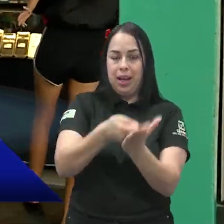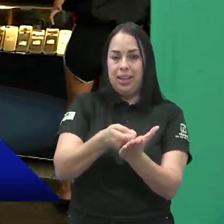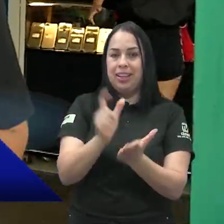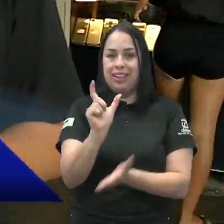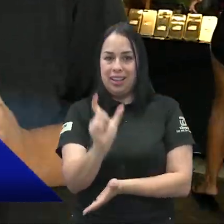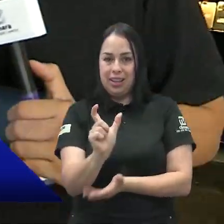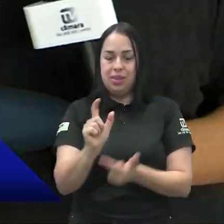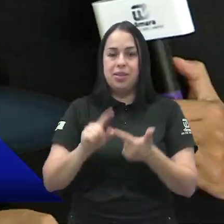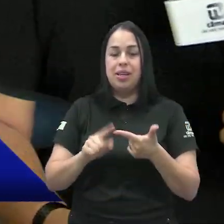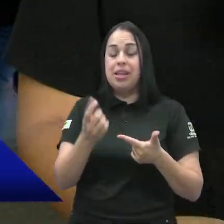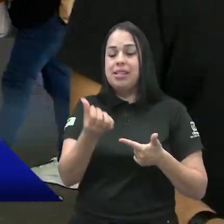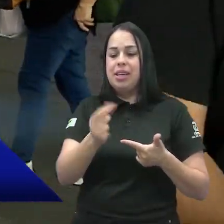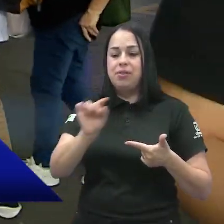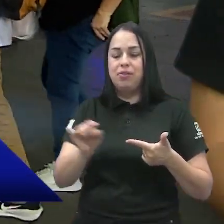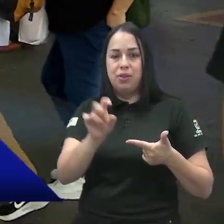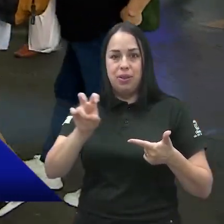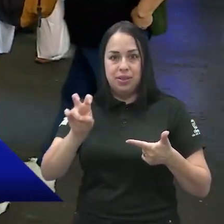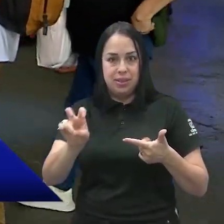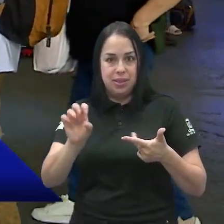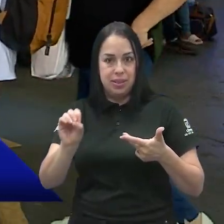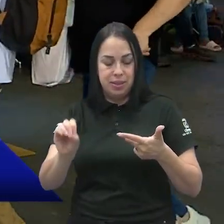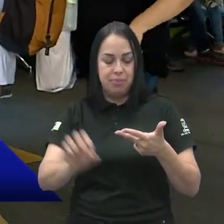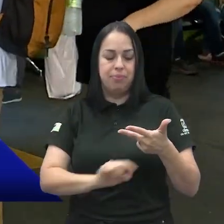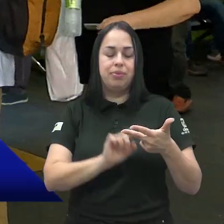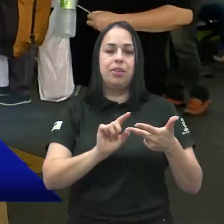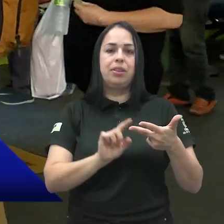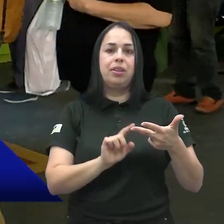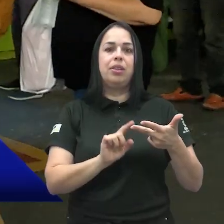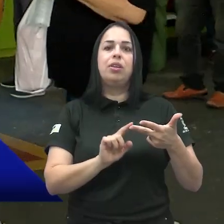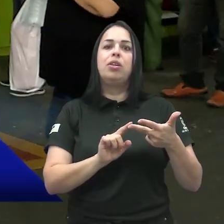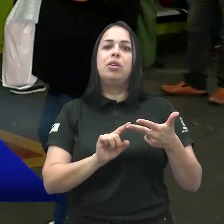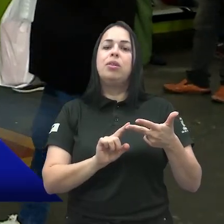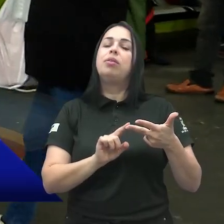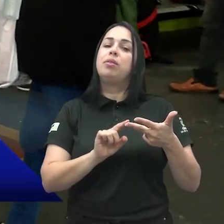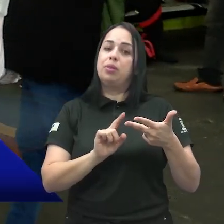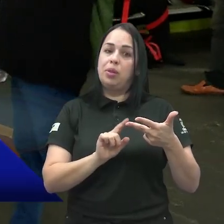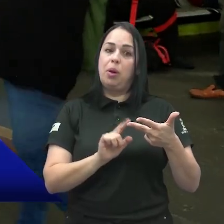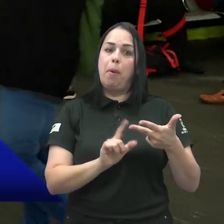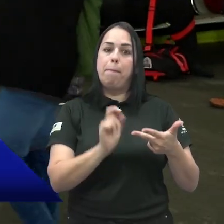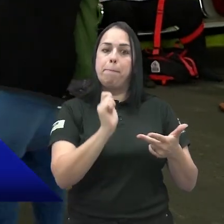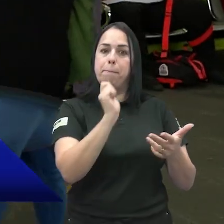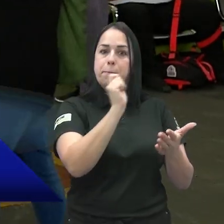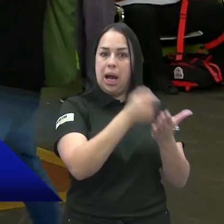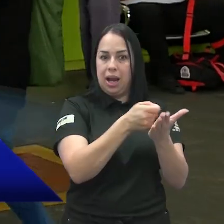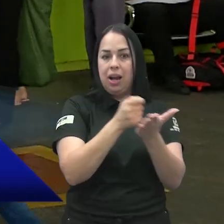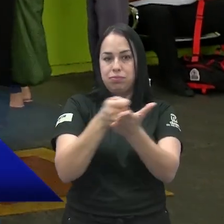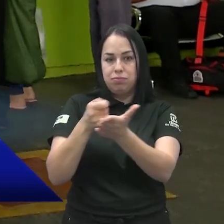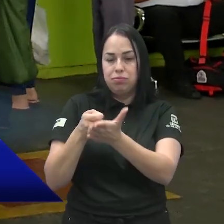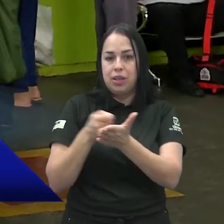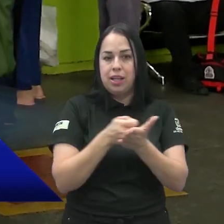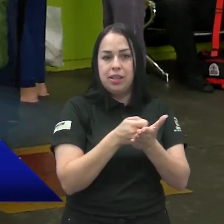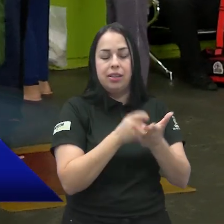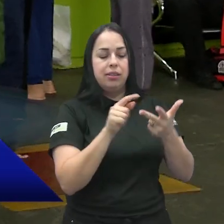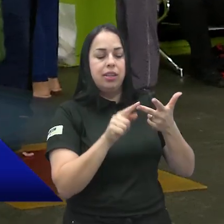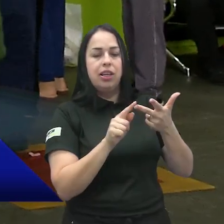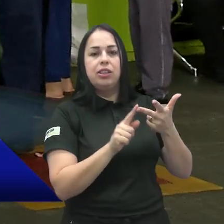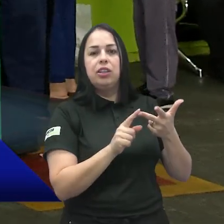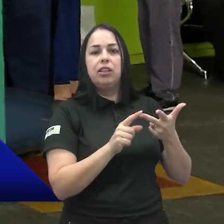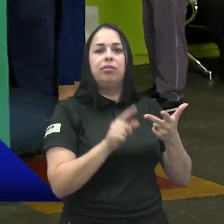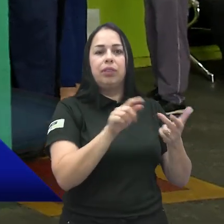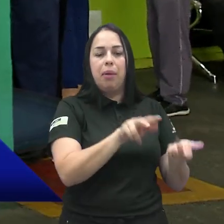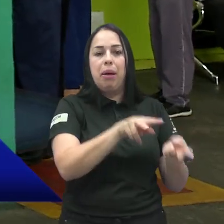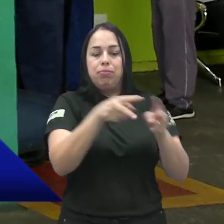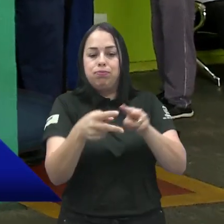R$ 6,50. O Vale Transporte vai para R$ 6,30. O bilhete único comum para R$